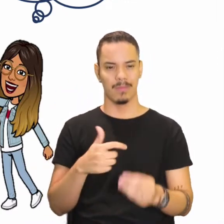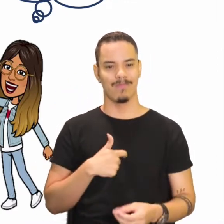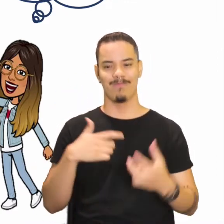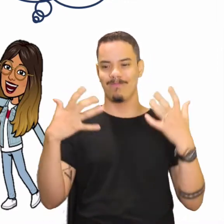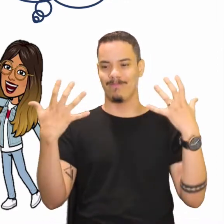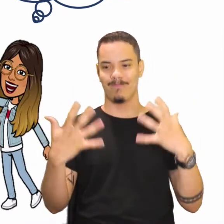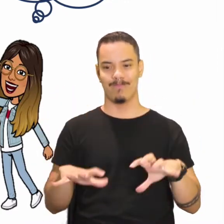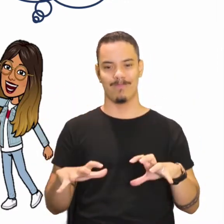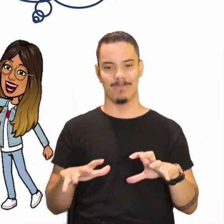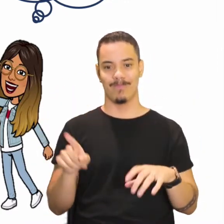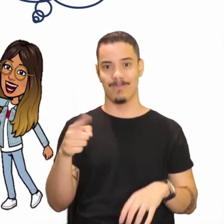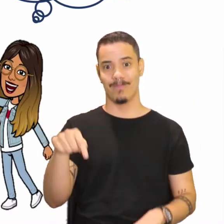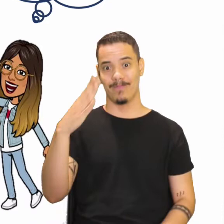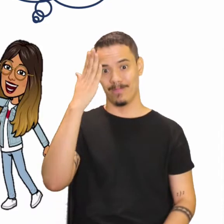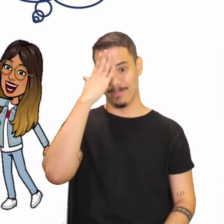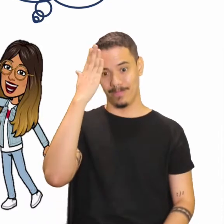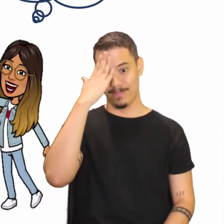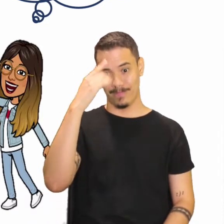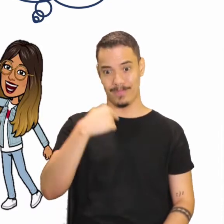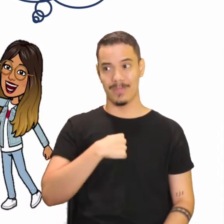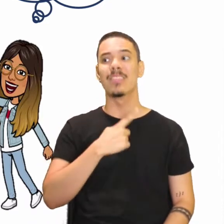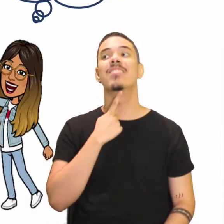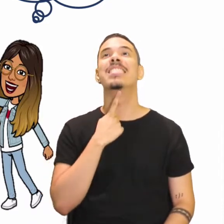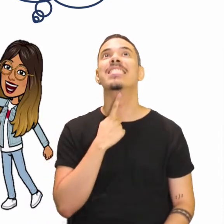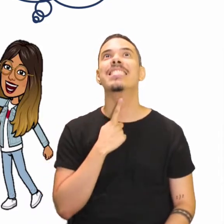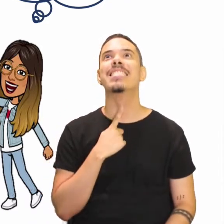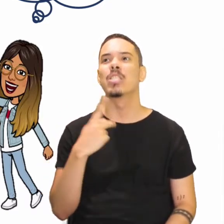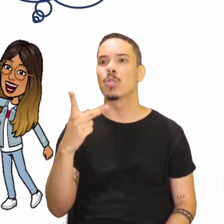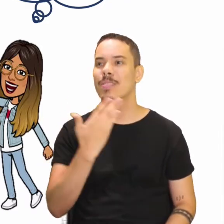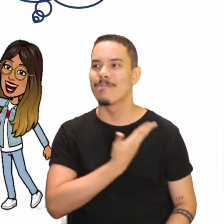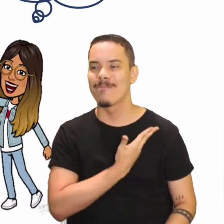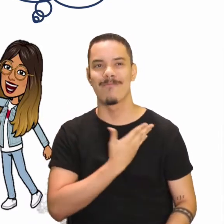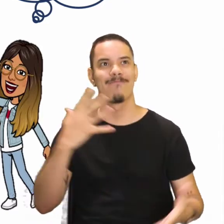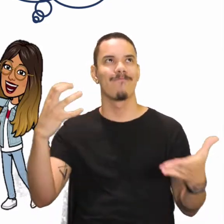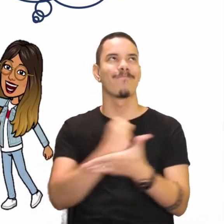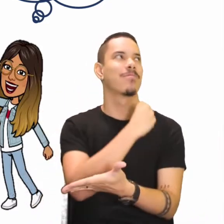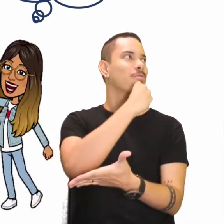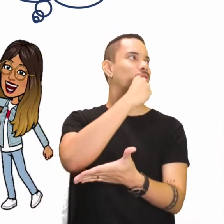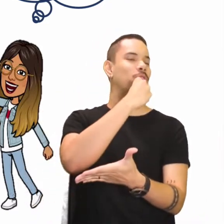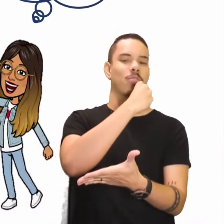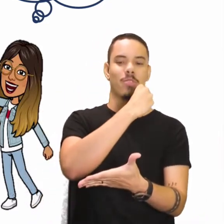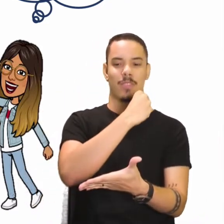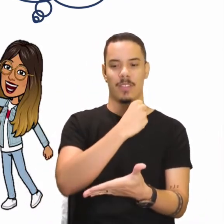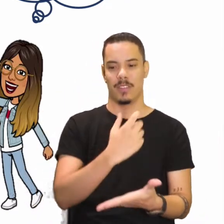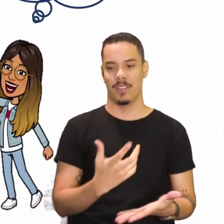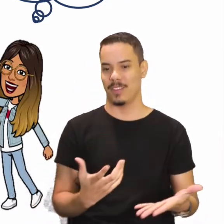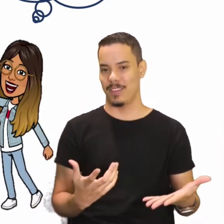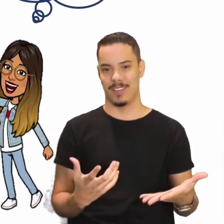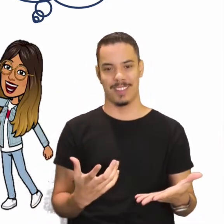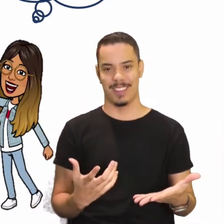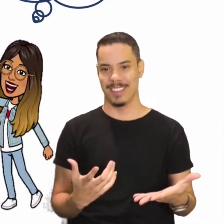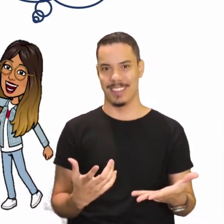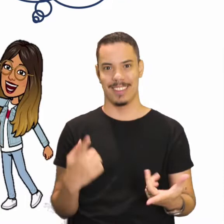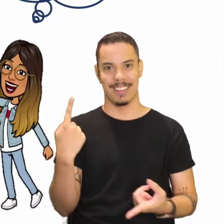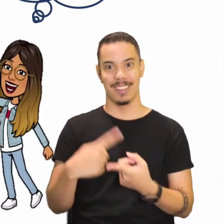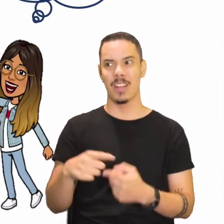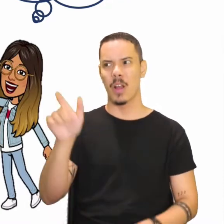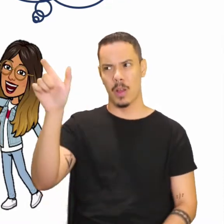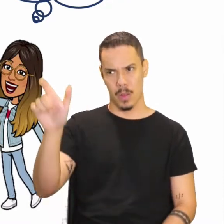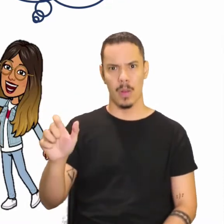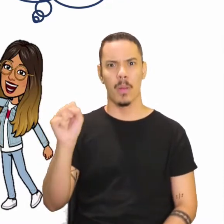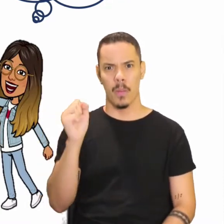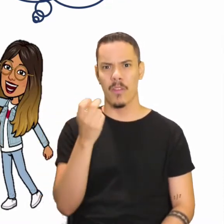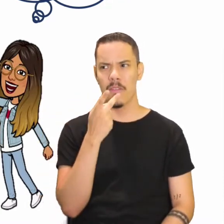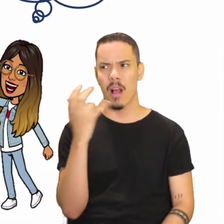que soubesse que estava afim de sua amiga. Olha só, a outra também pode falar bem